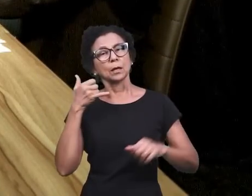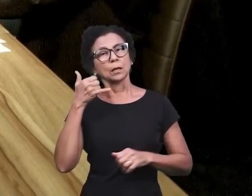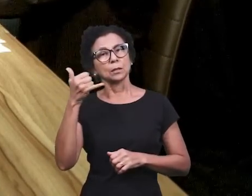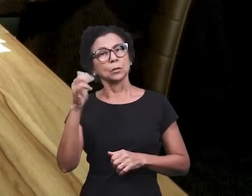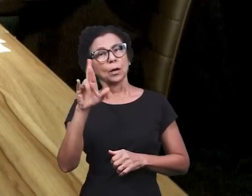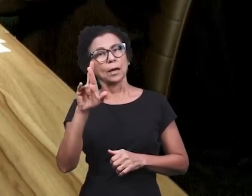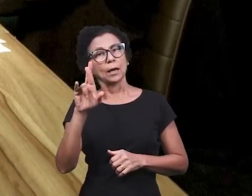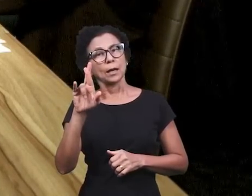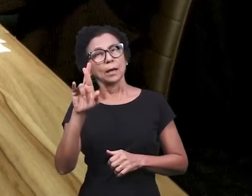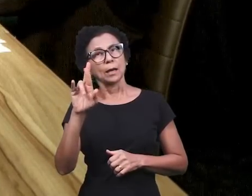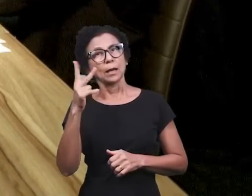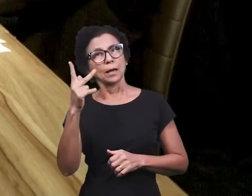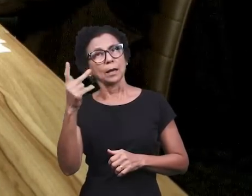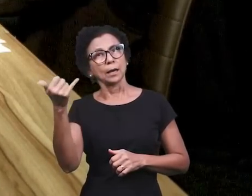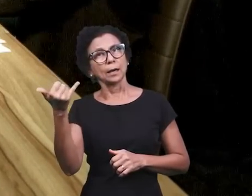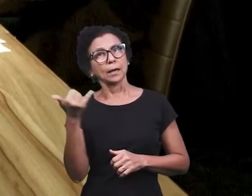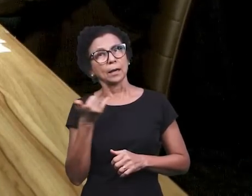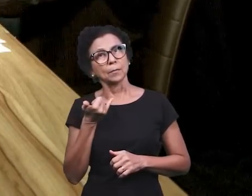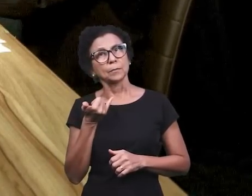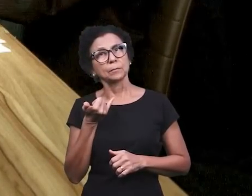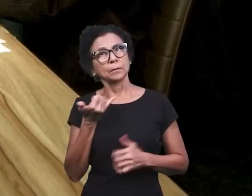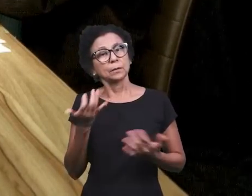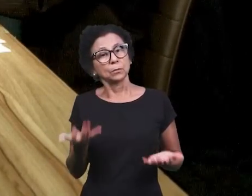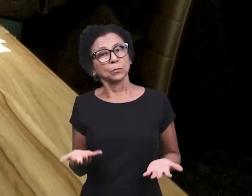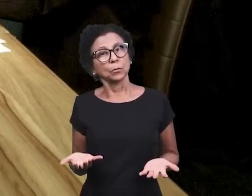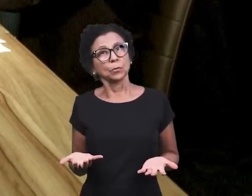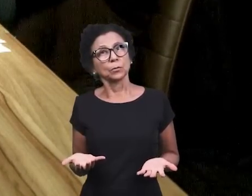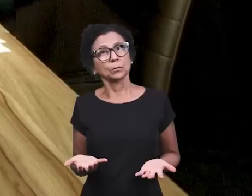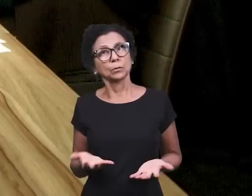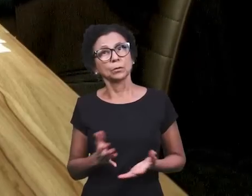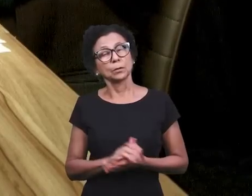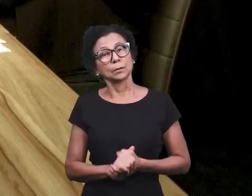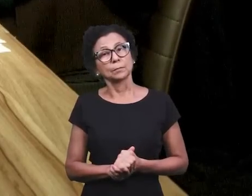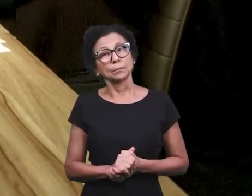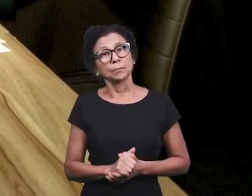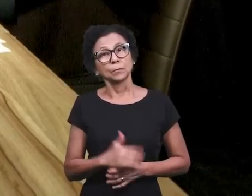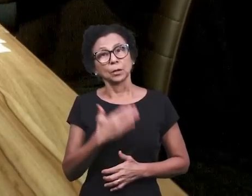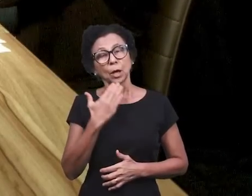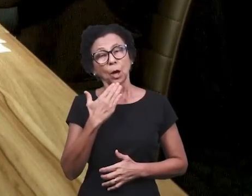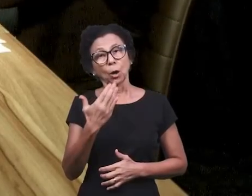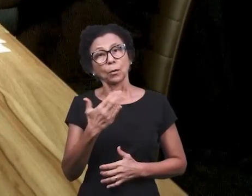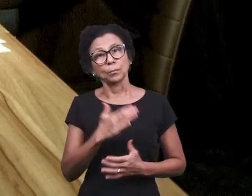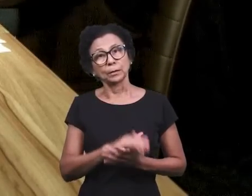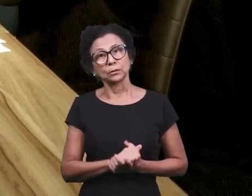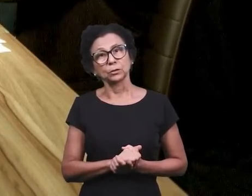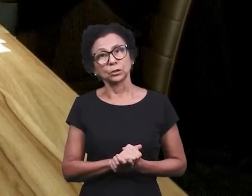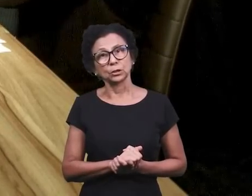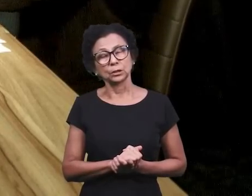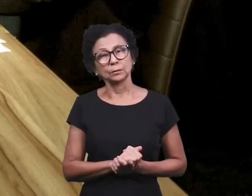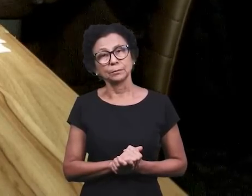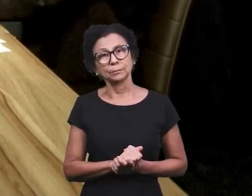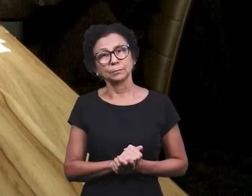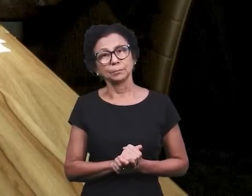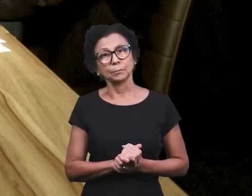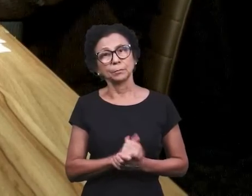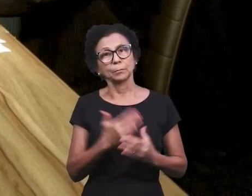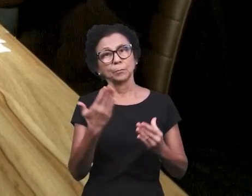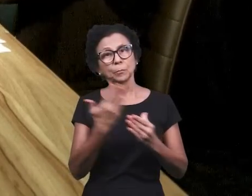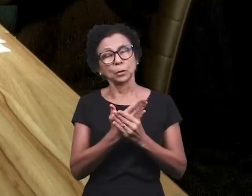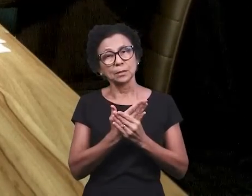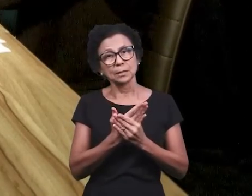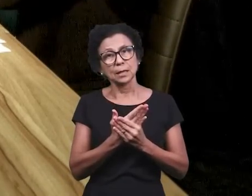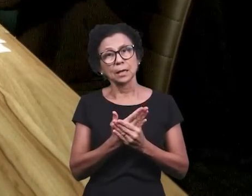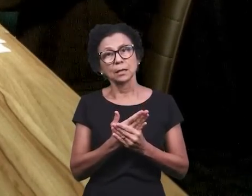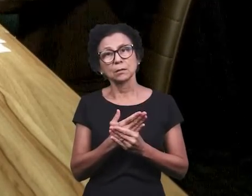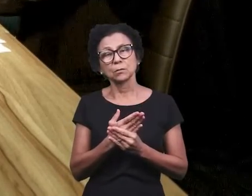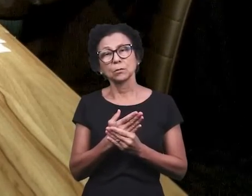chamado. Mas eu ainda era subjúdice, Uhum. porque, afinal de contas, eu apelei Sim. para César. Então, meu processo estava na mão do ministro, não